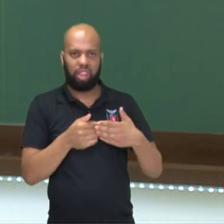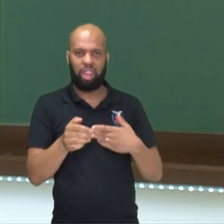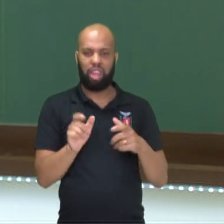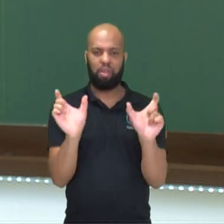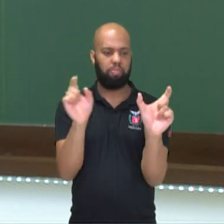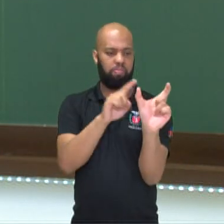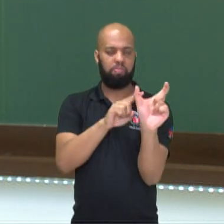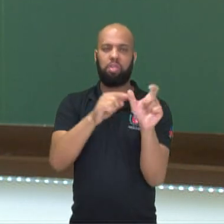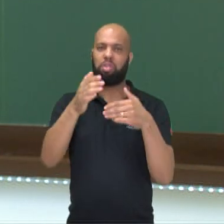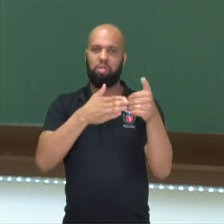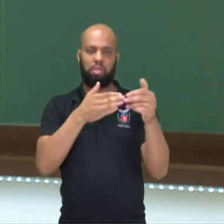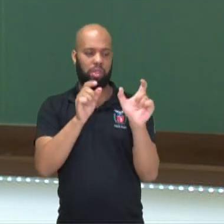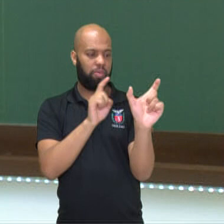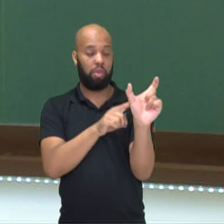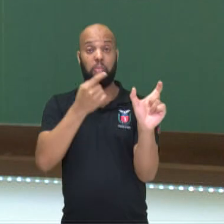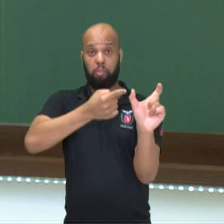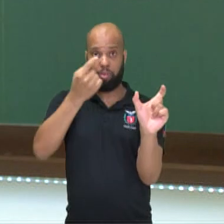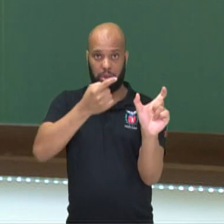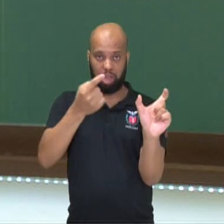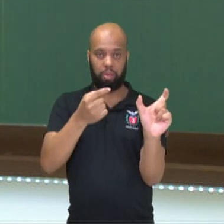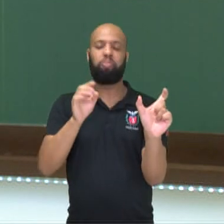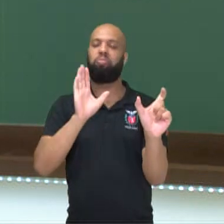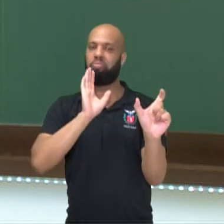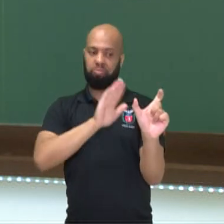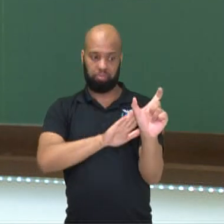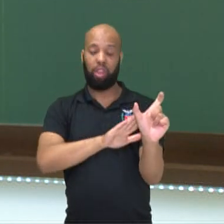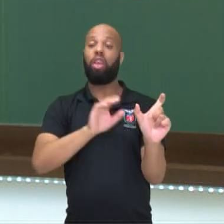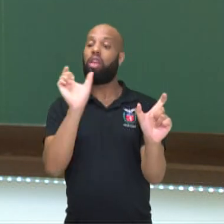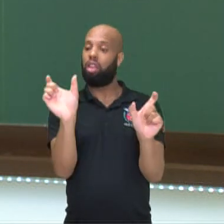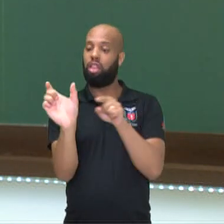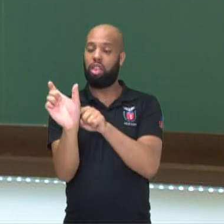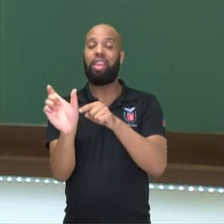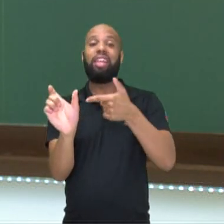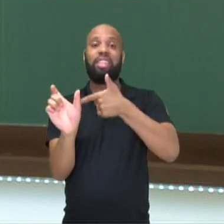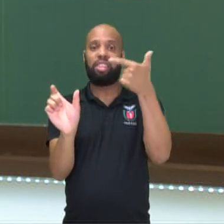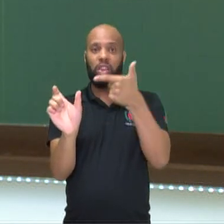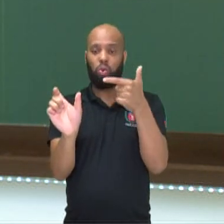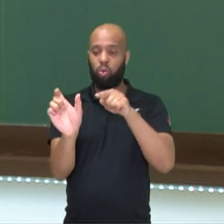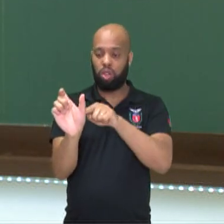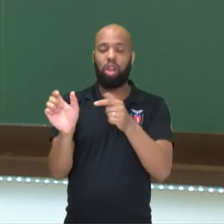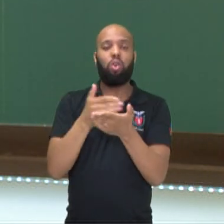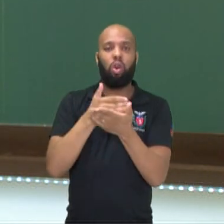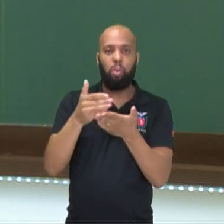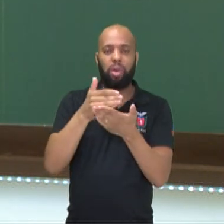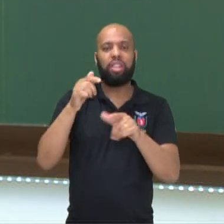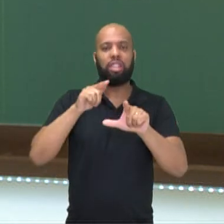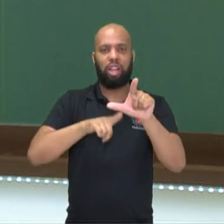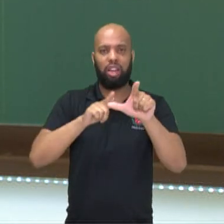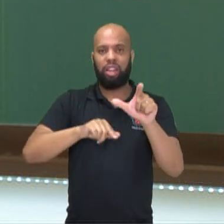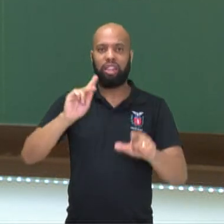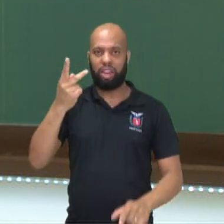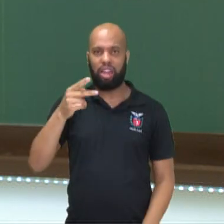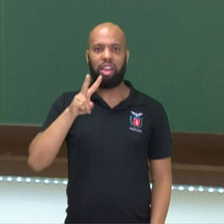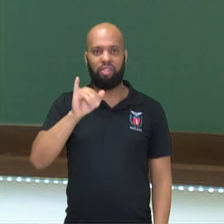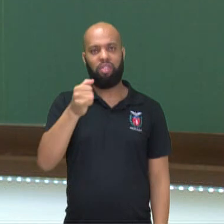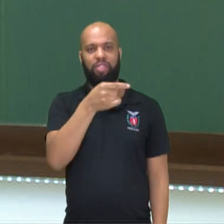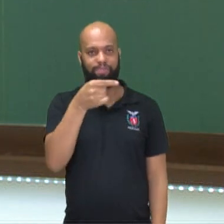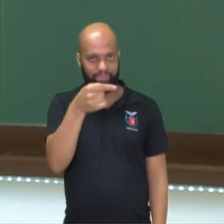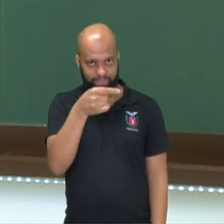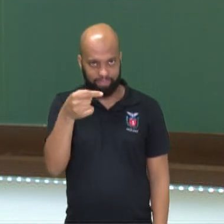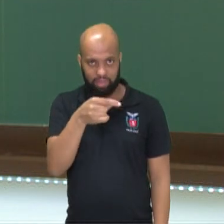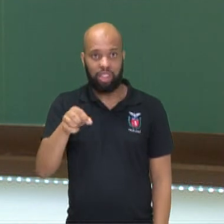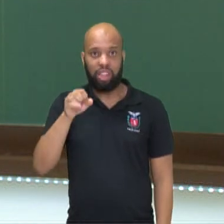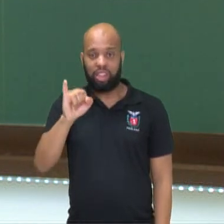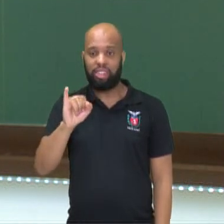e a palavra do segundo elemento começar com a letra H, hífen virá. Até